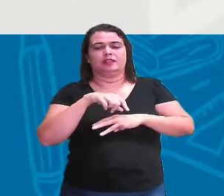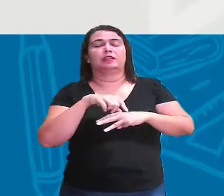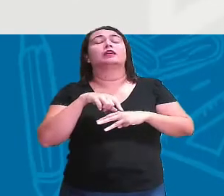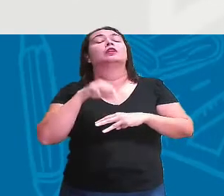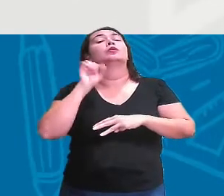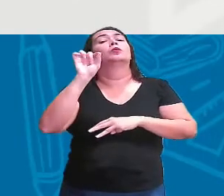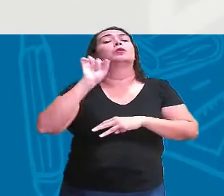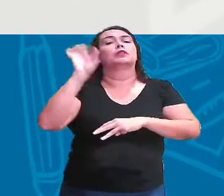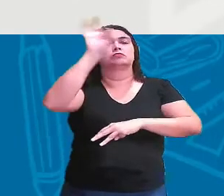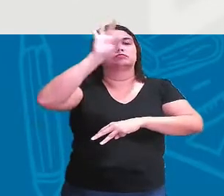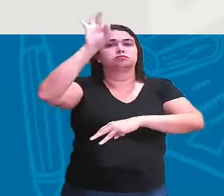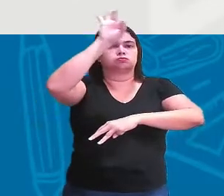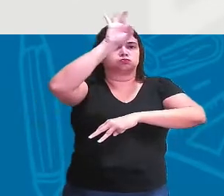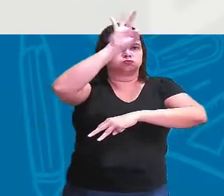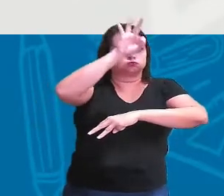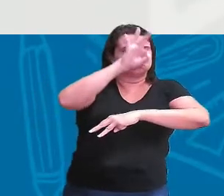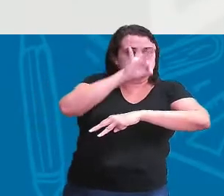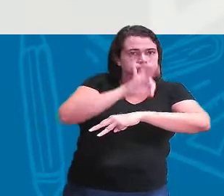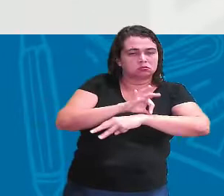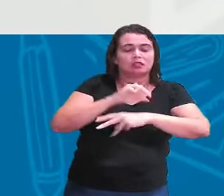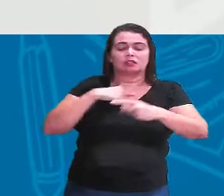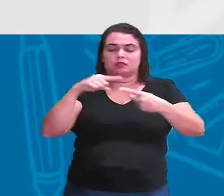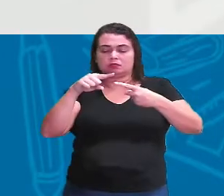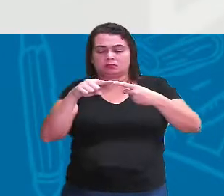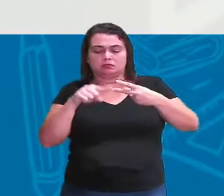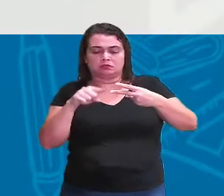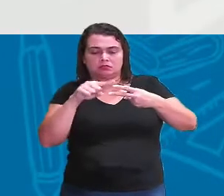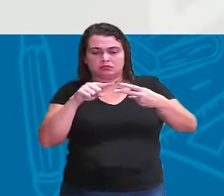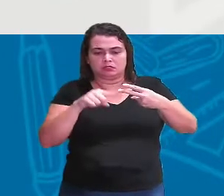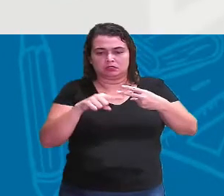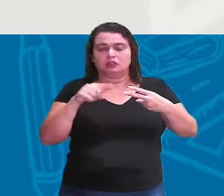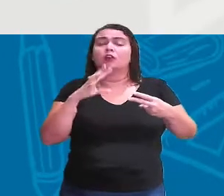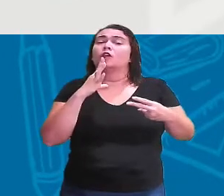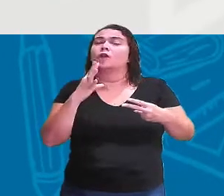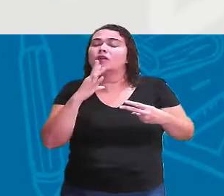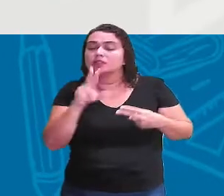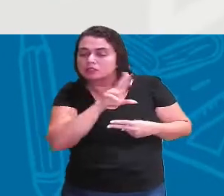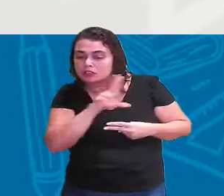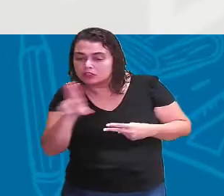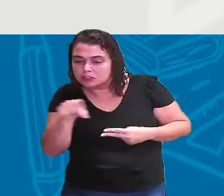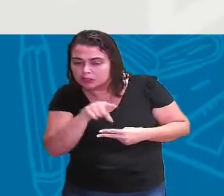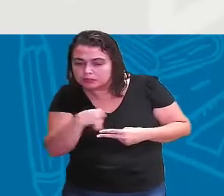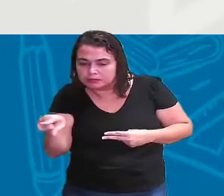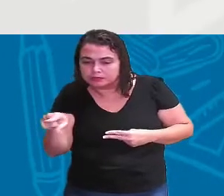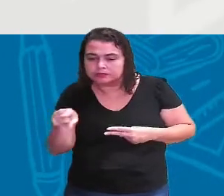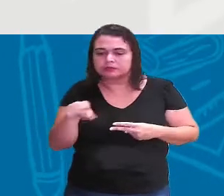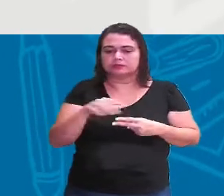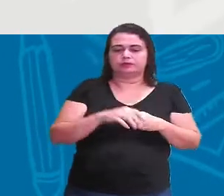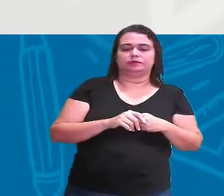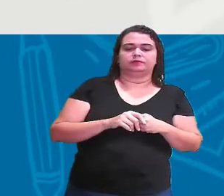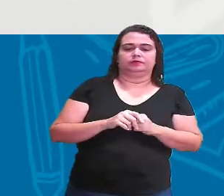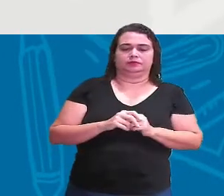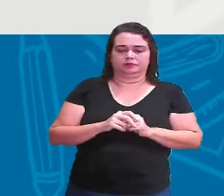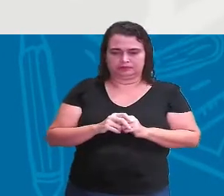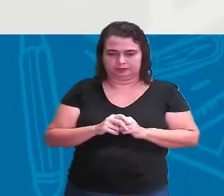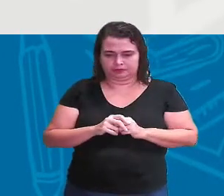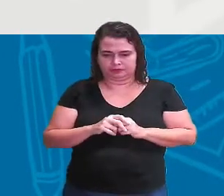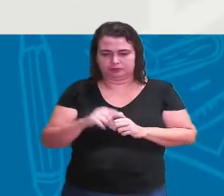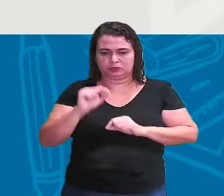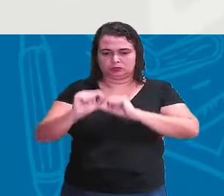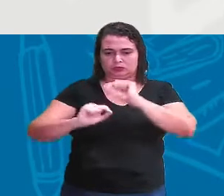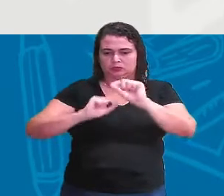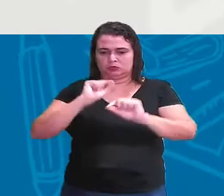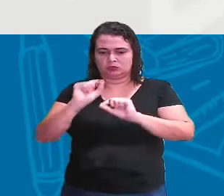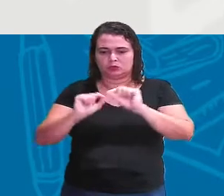da Aedes albopictus. Então, quando eu pensar no gênero Aedes, eu tenho Aedes aegypti e Aedes